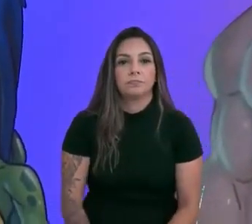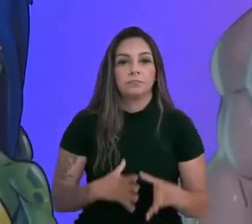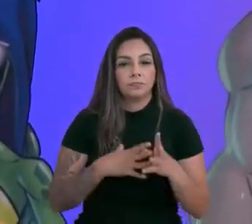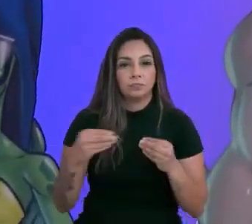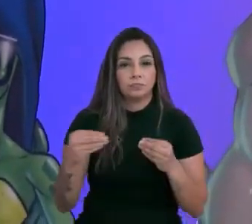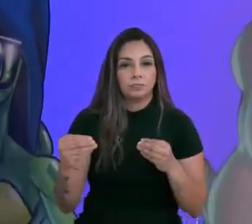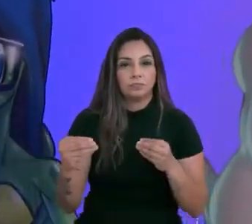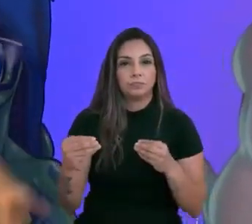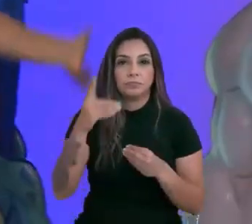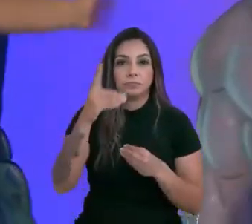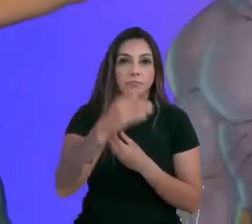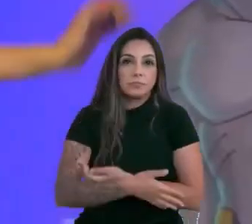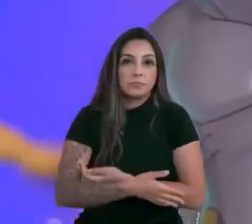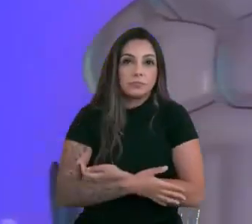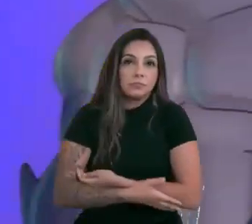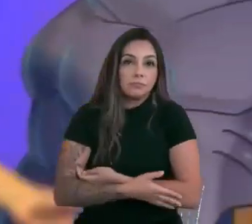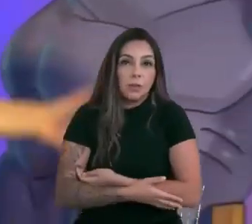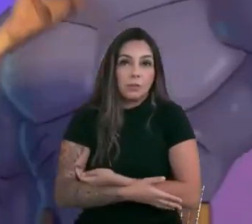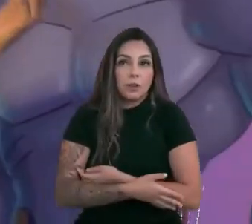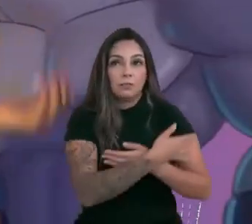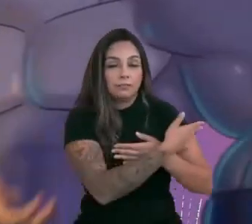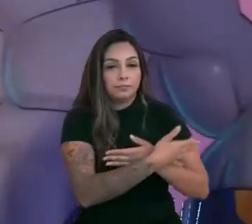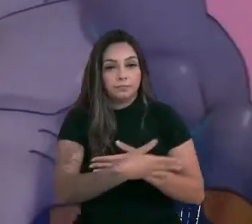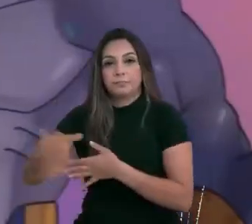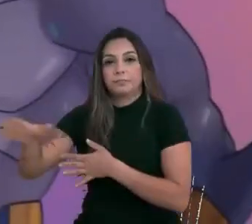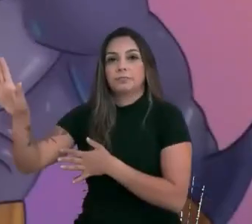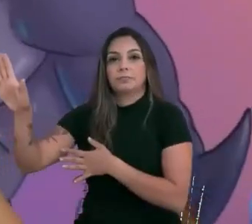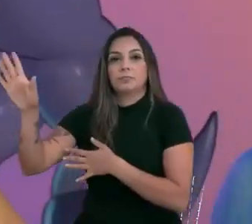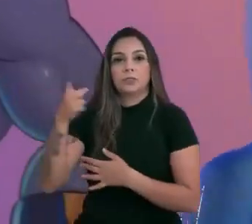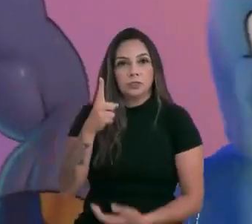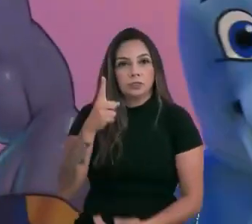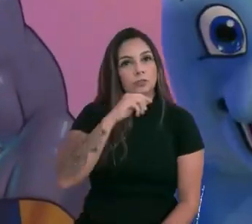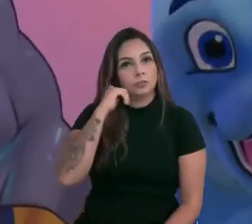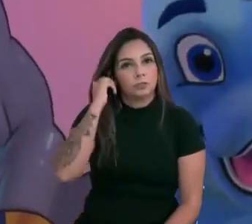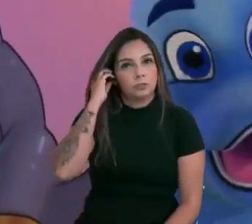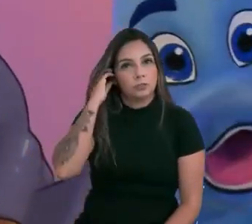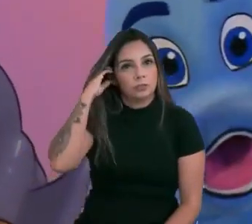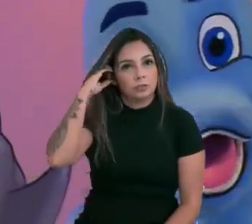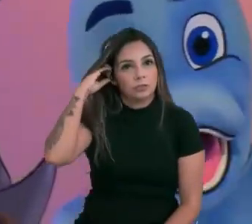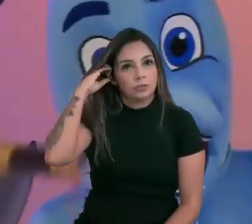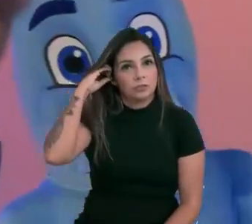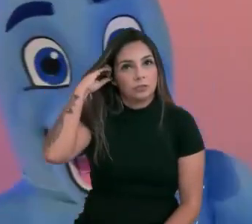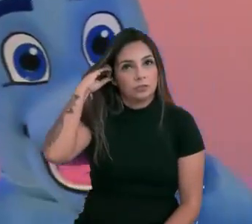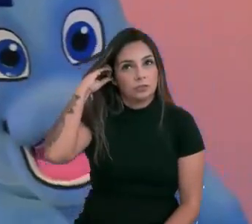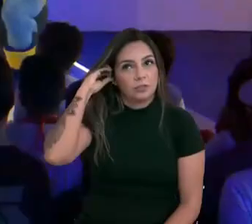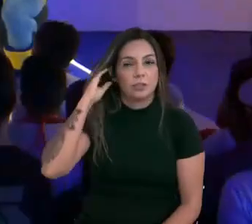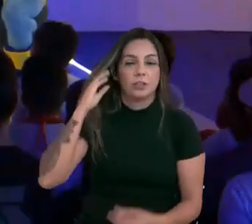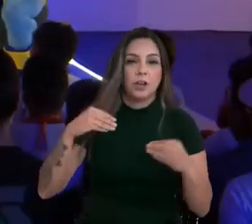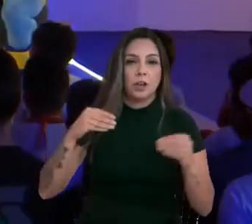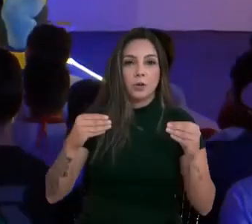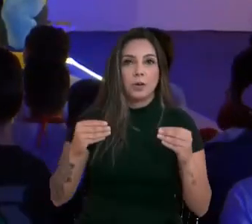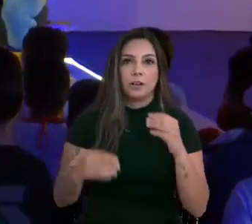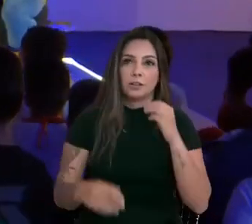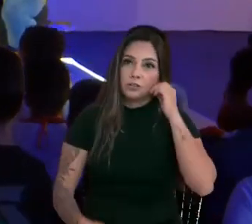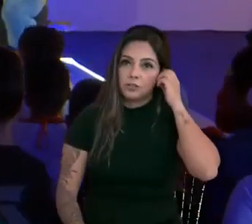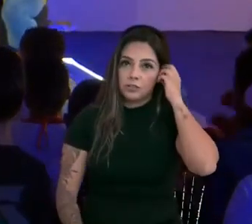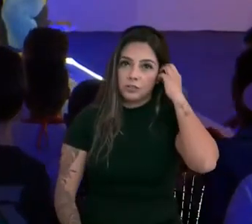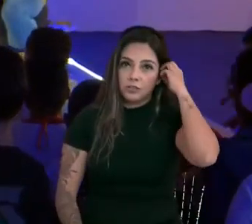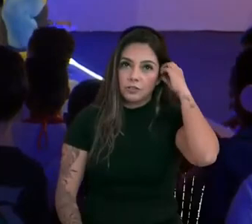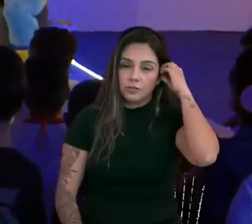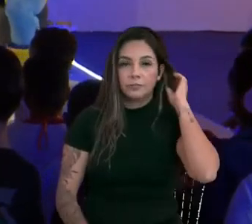bebê. Ele levou o Capitão Mergulho para longe da Gangue Plásticos. Alguém já ouviu falar da Gangue